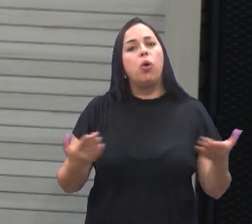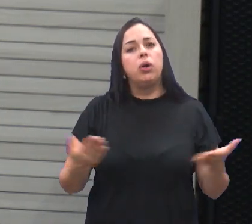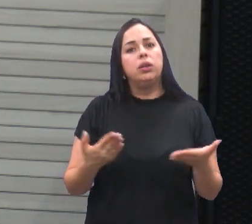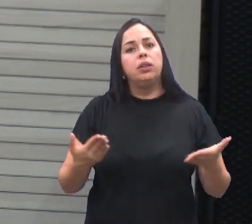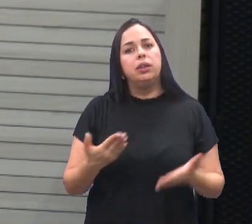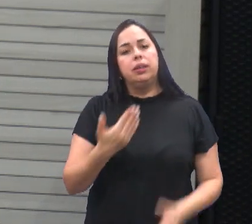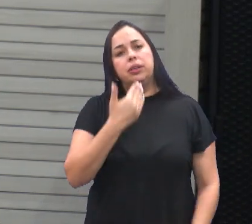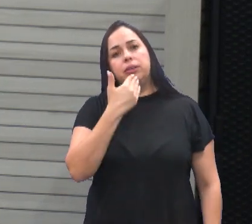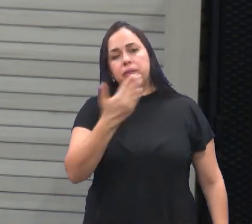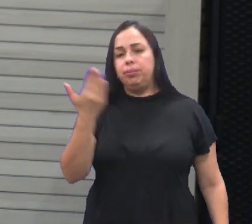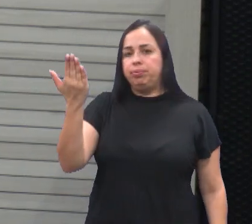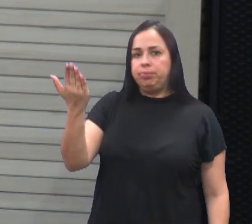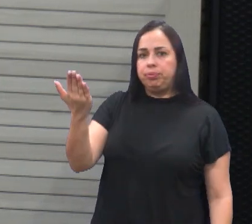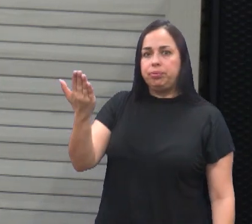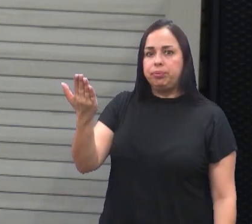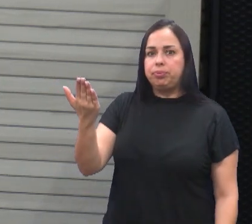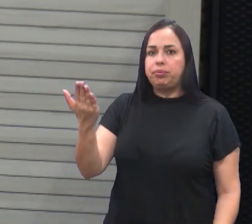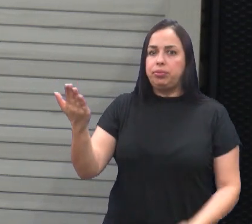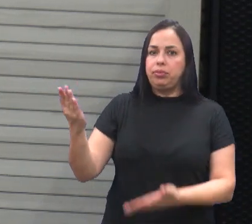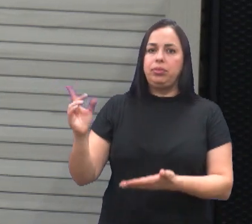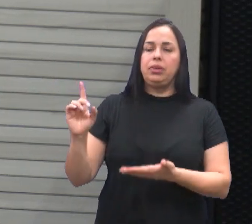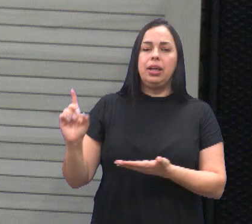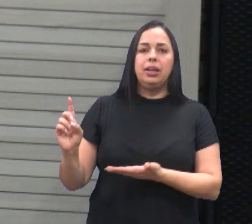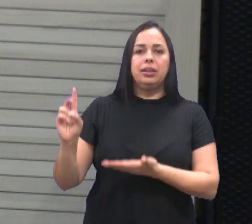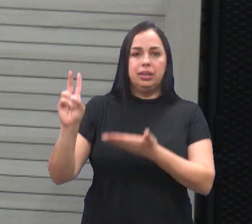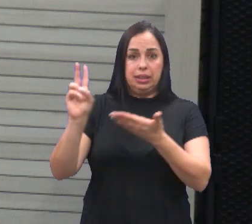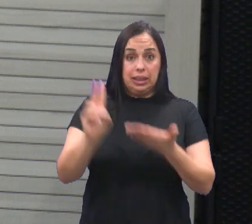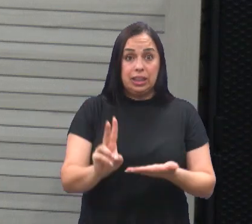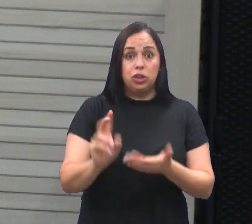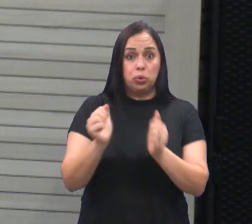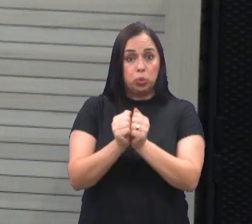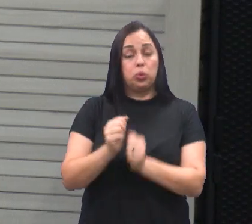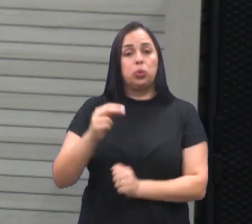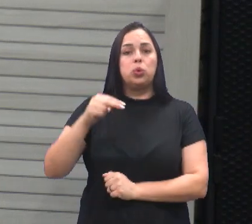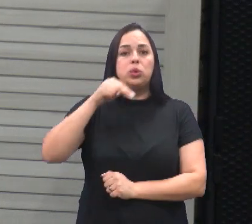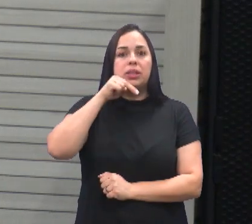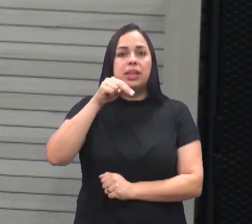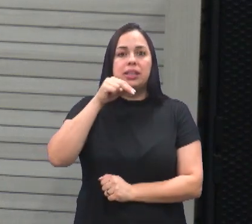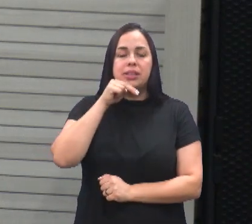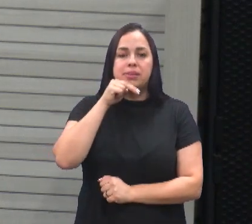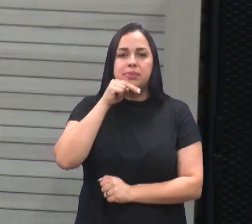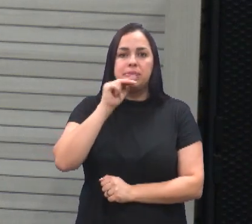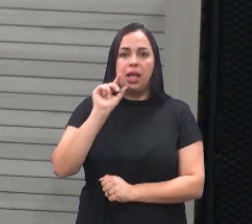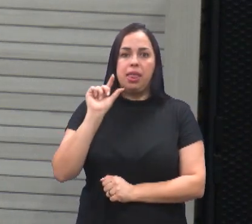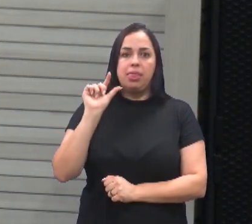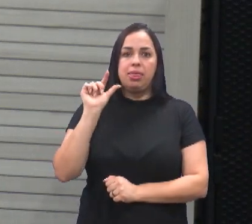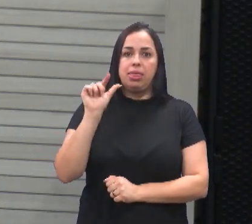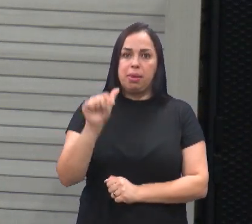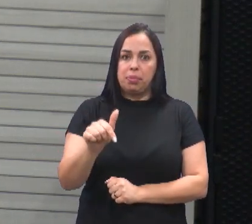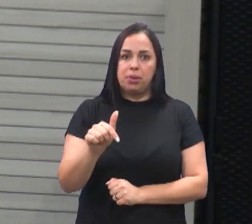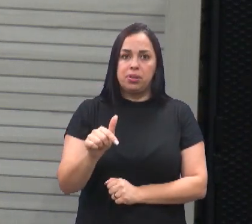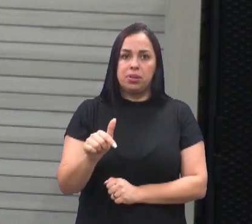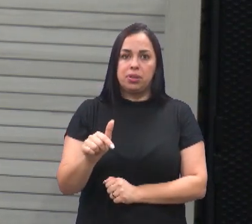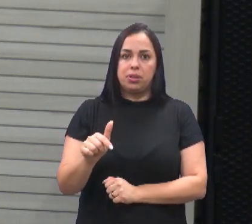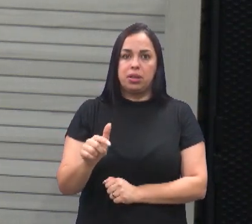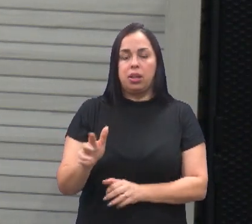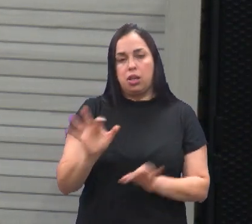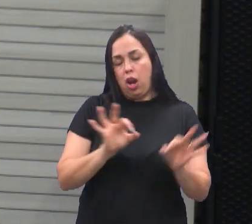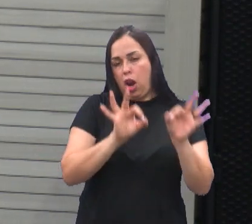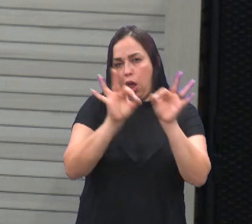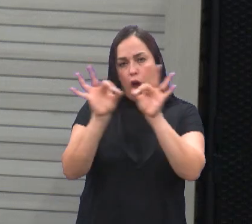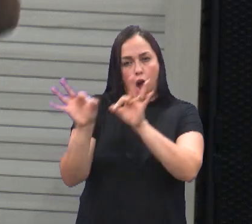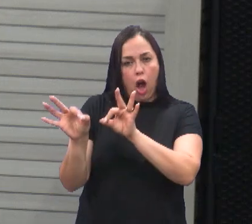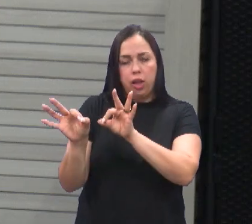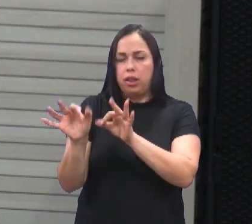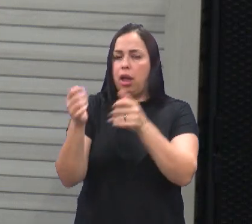pedi ao Rodolfo trazer os filhos, os netos dele, e depois eu não quero que as crianças assistam essa sessão,